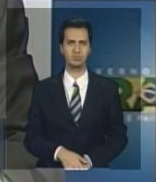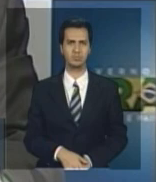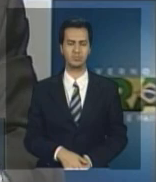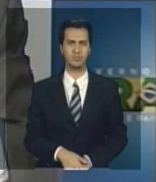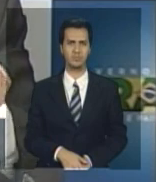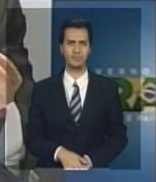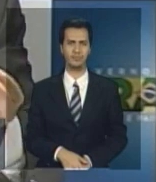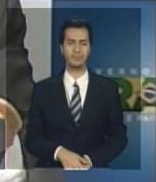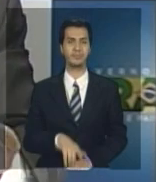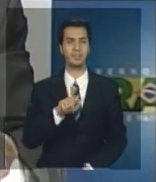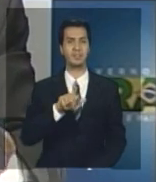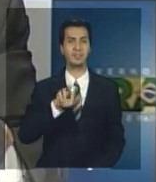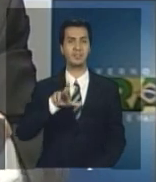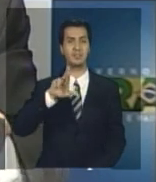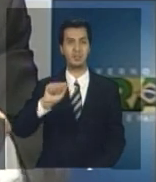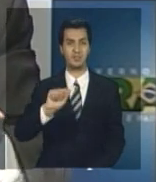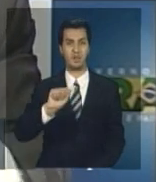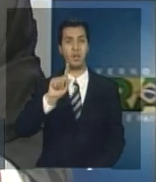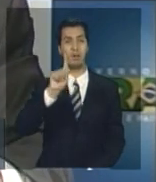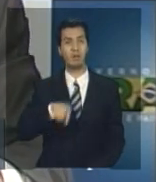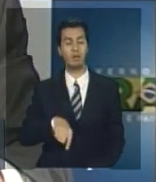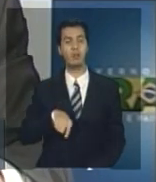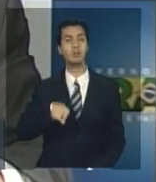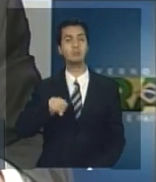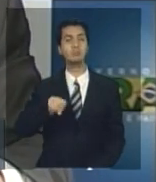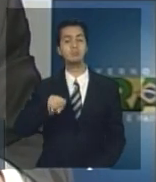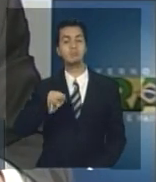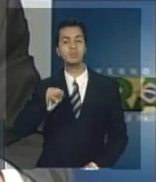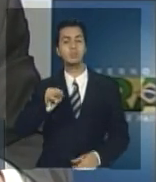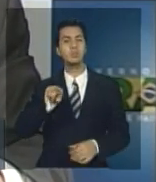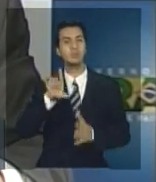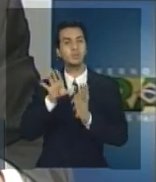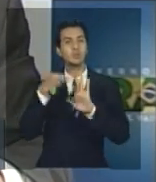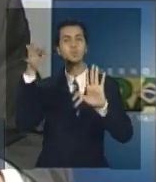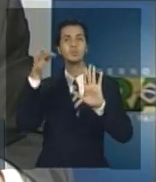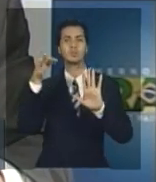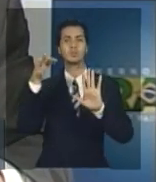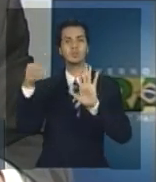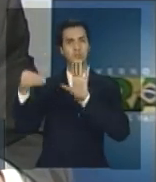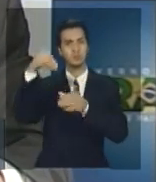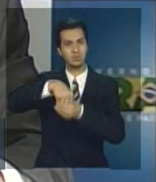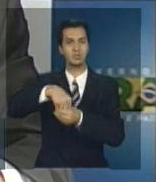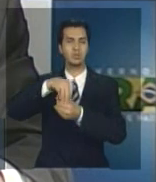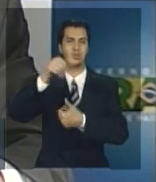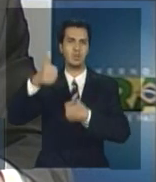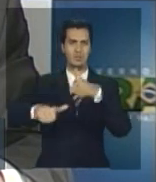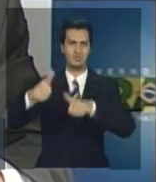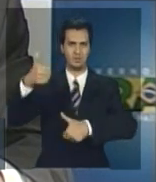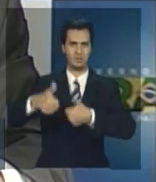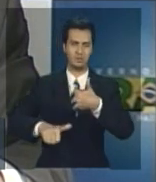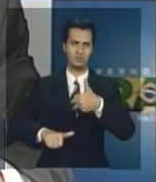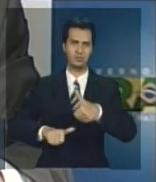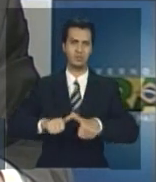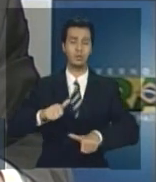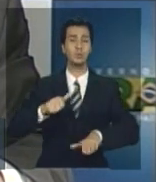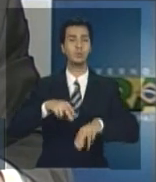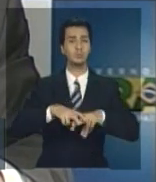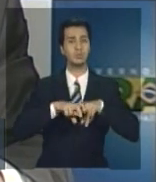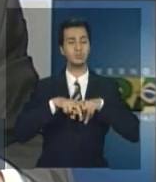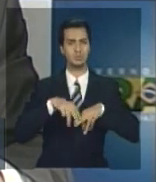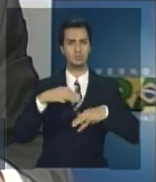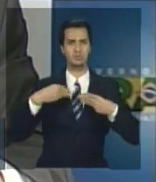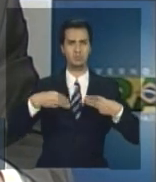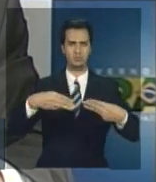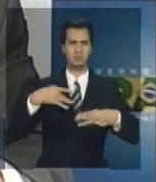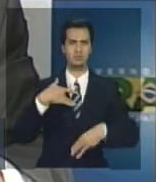relação a isso. Né? O Lira é um componente da avaliação. Agora, é um componente muito importante, por isso que o Ministério da Saúde jogou muito peso em fazer o Lira,